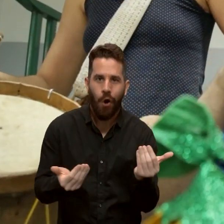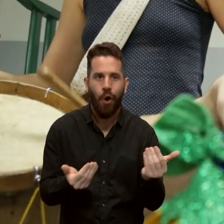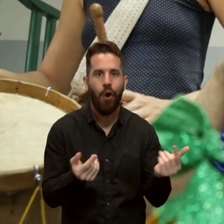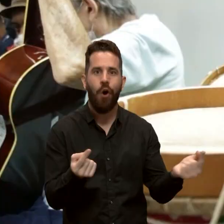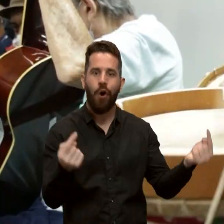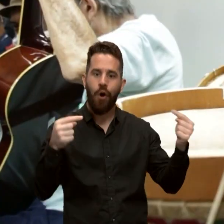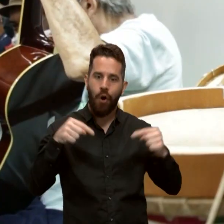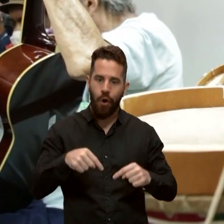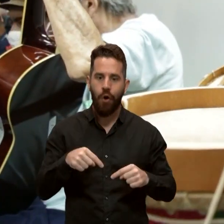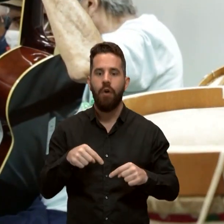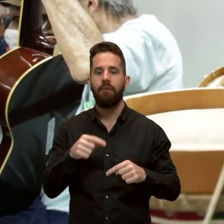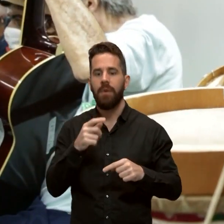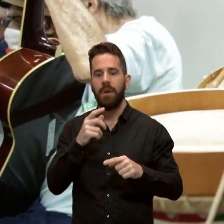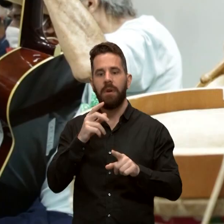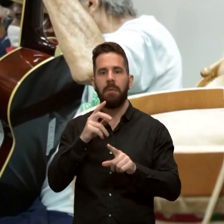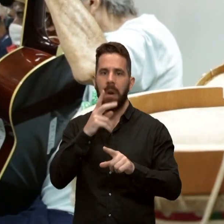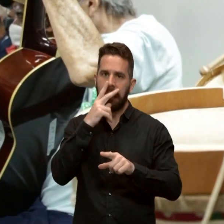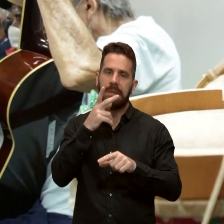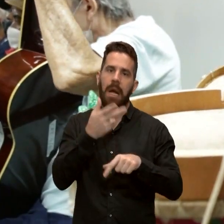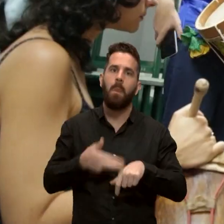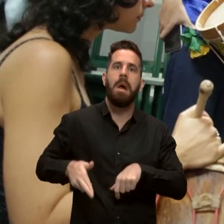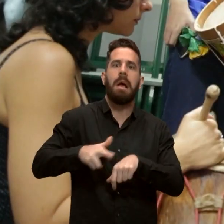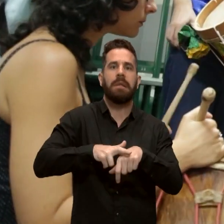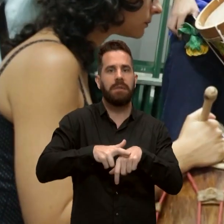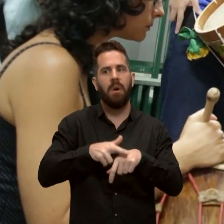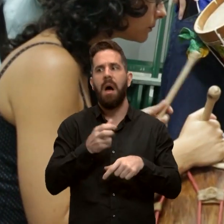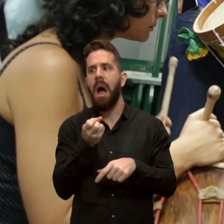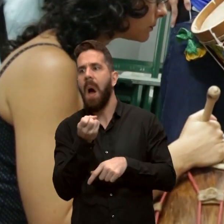estavam sendo meio que esquecidas.